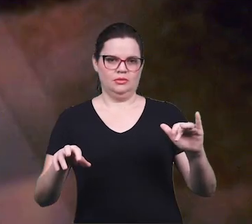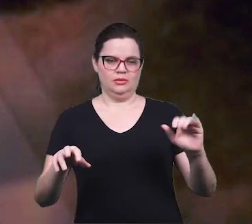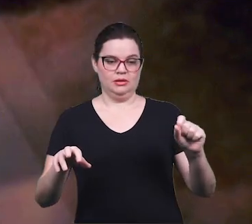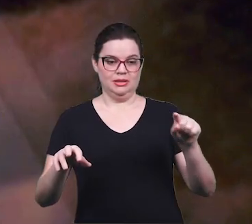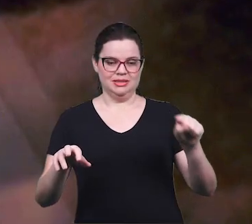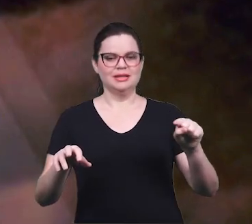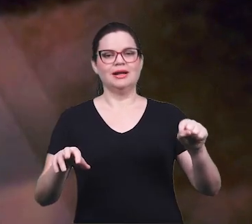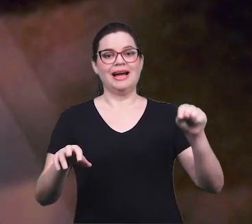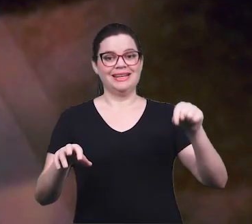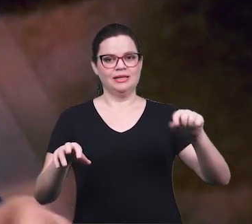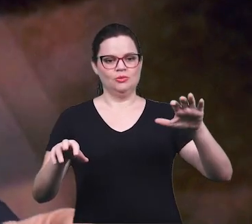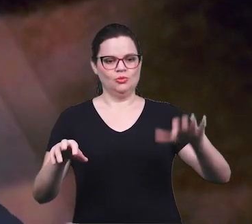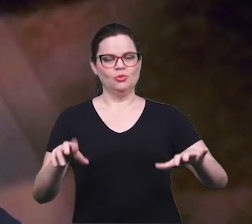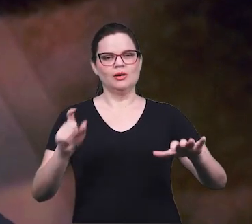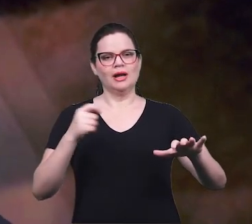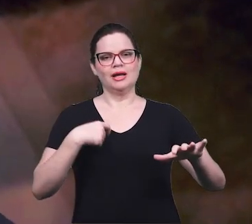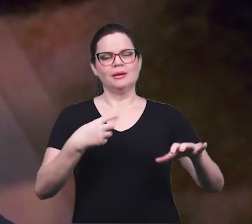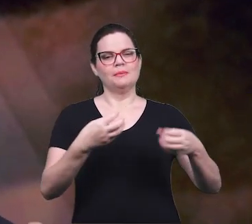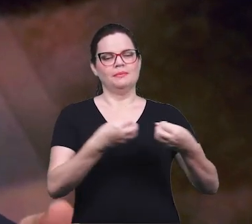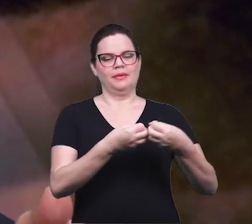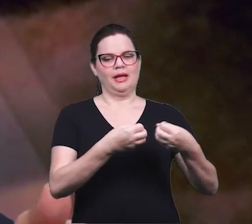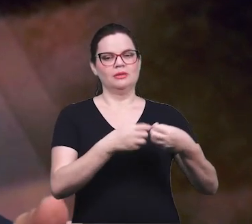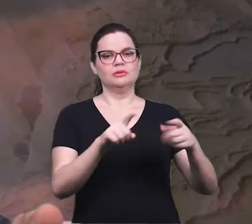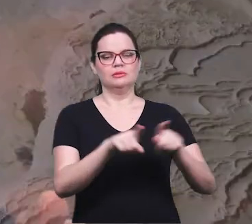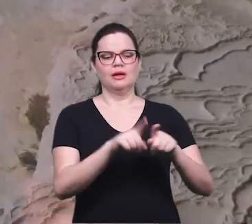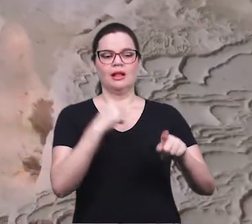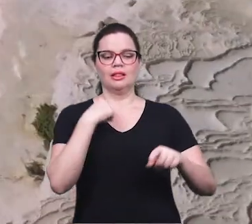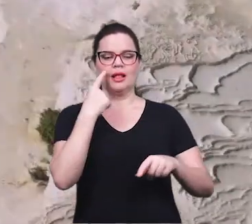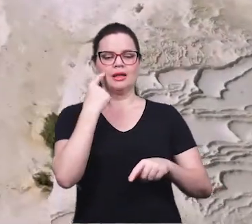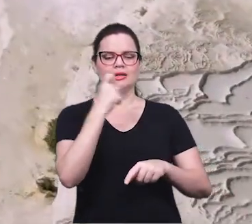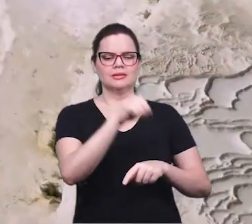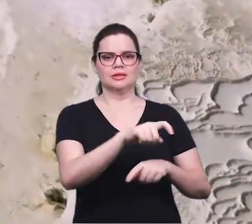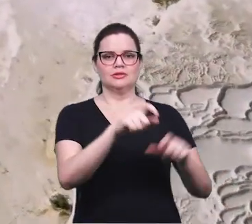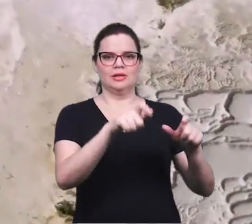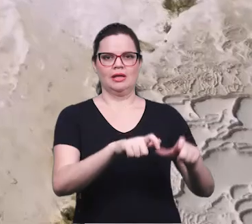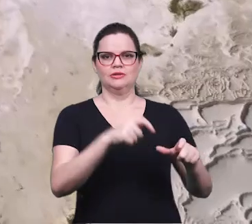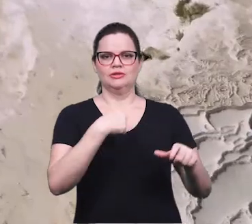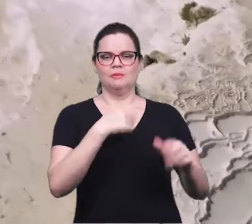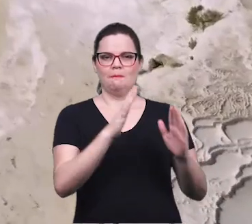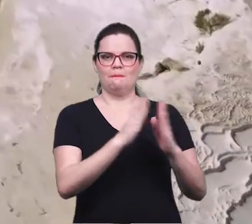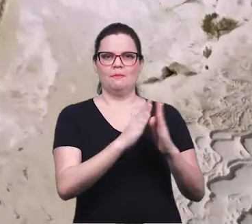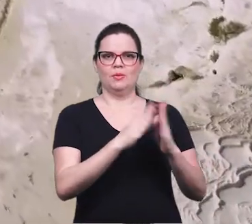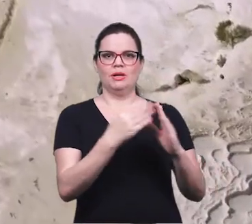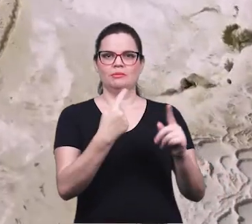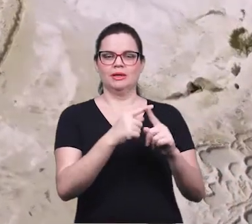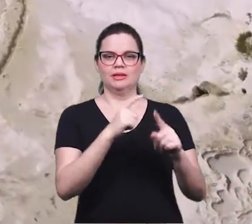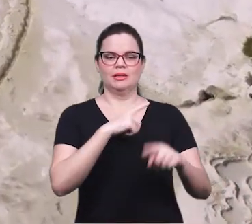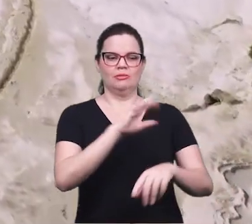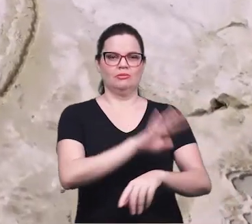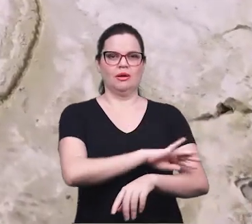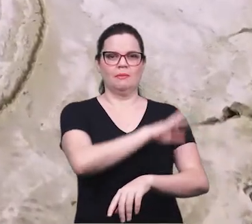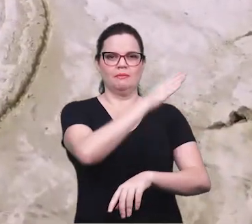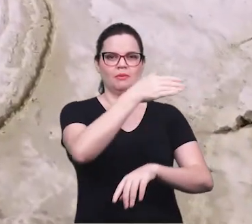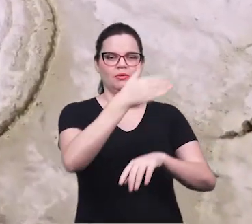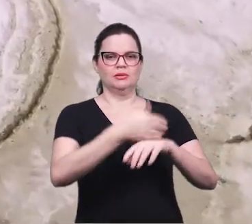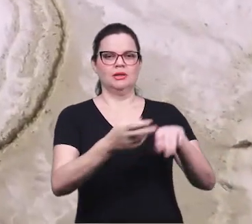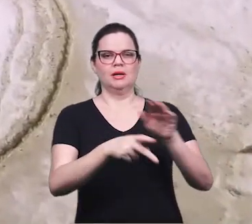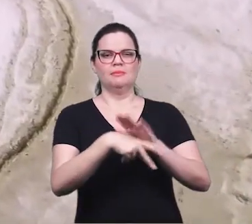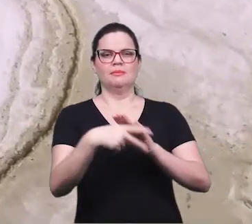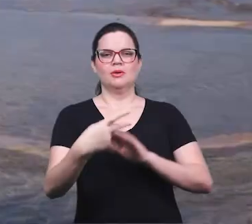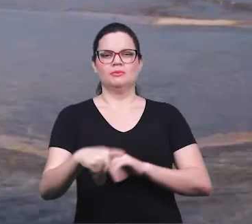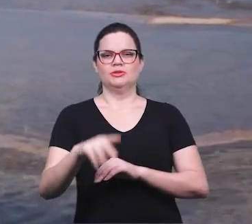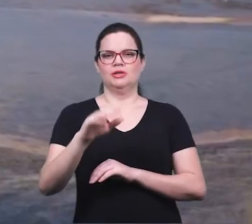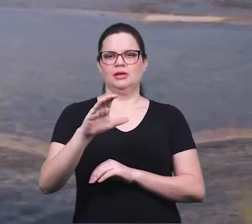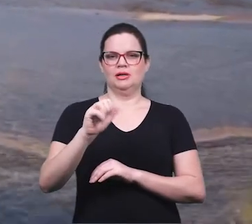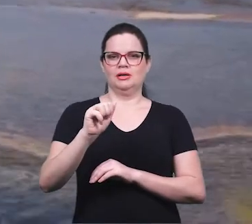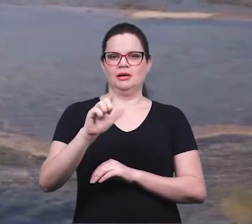para morar, porque Hierápolis é aquele lugar que tem uma montanha de calcário, desce umas águas